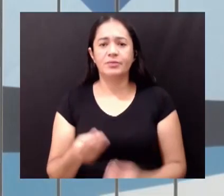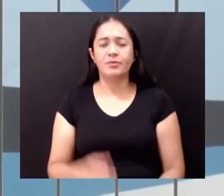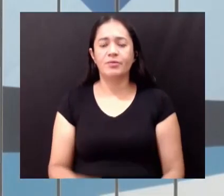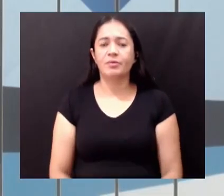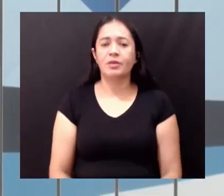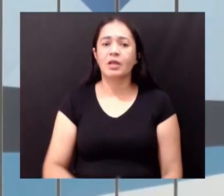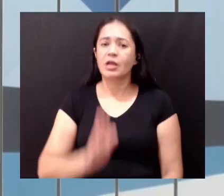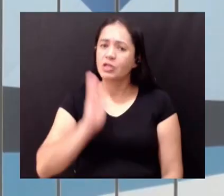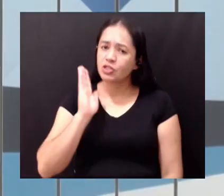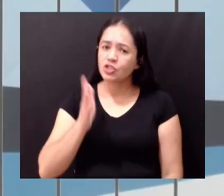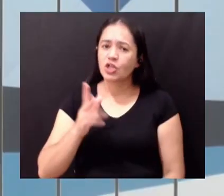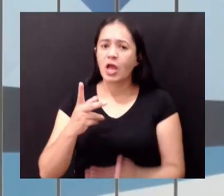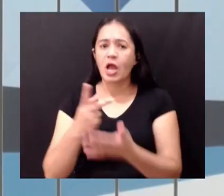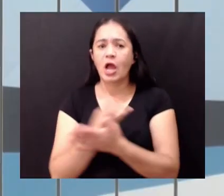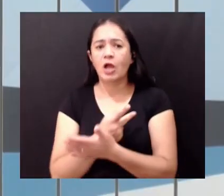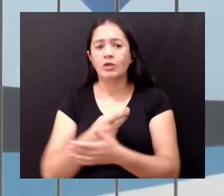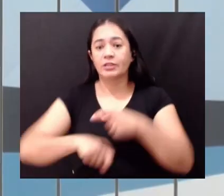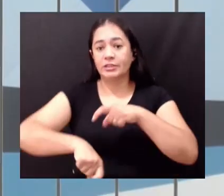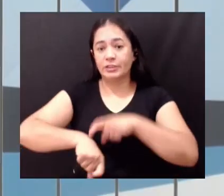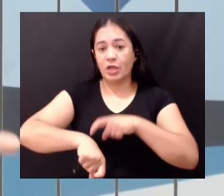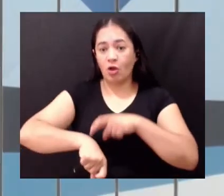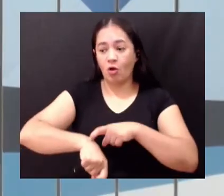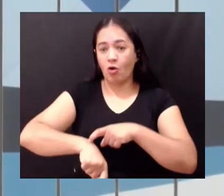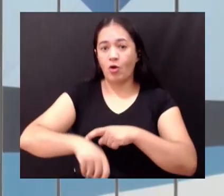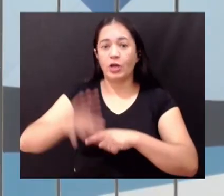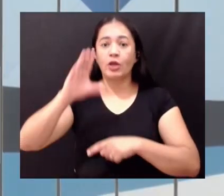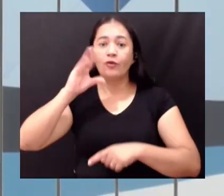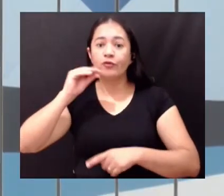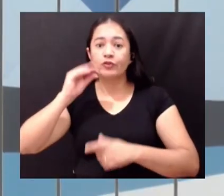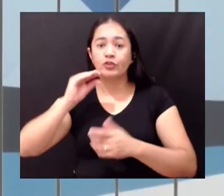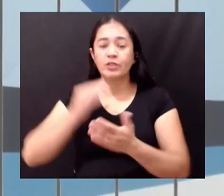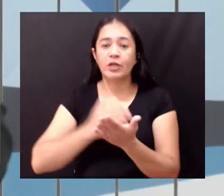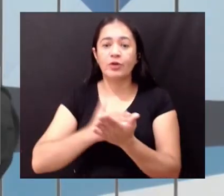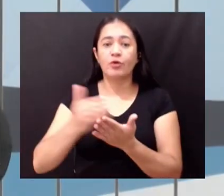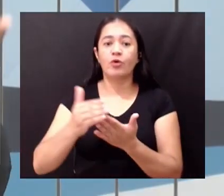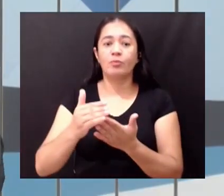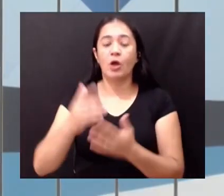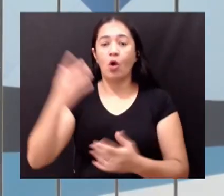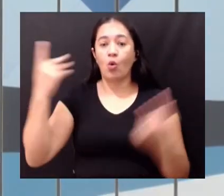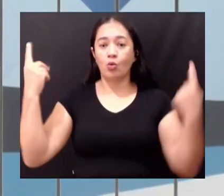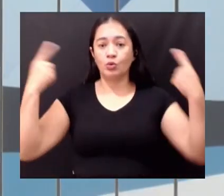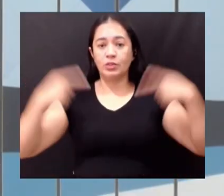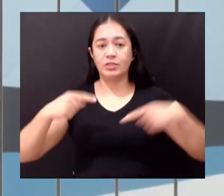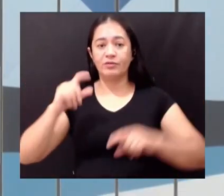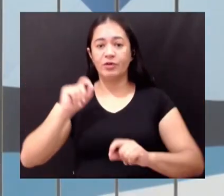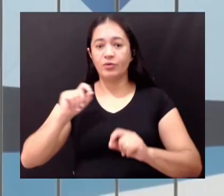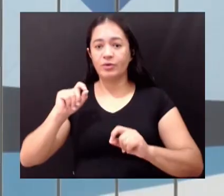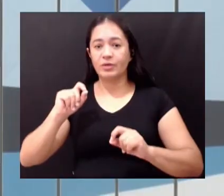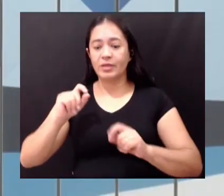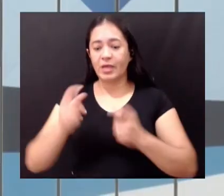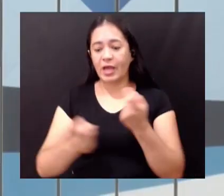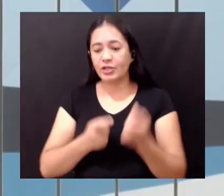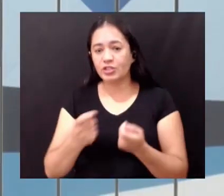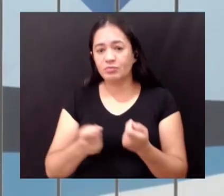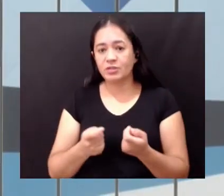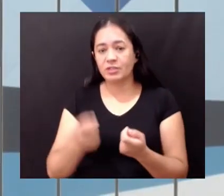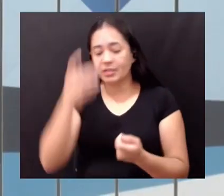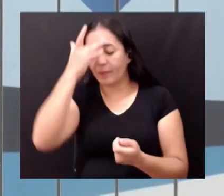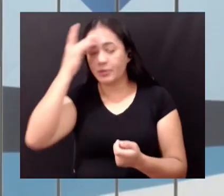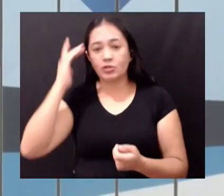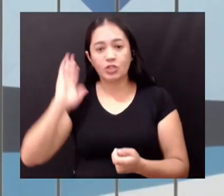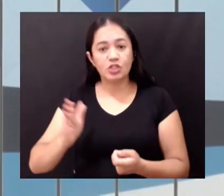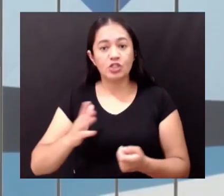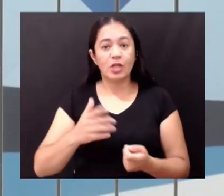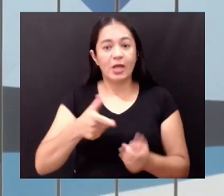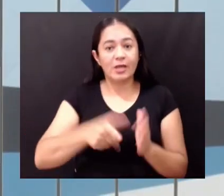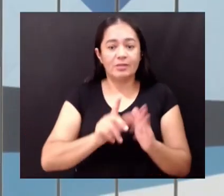momento da entrada desse colaborador, né? O grande desafio é administrar quem já estava na empresa, que estava no modelo e agora vem para outro. Quando o colaborador